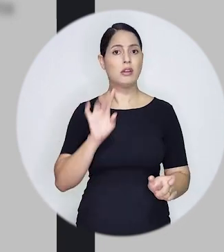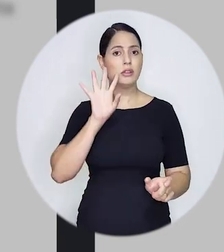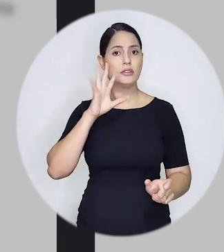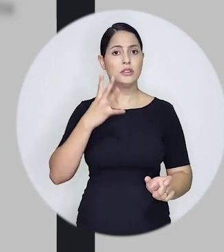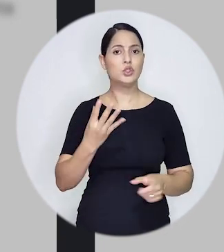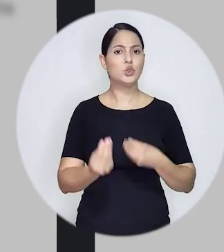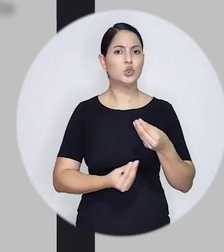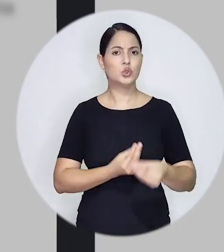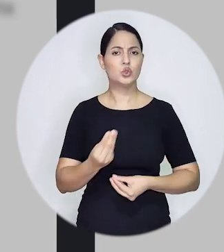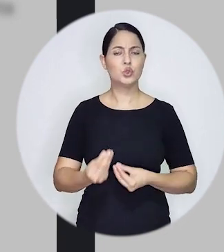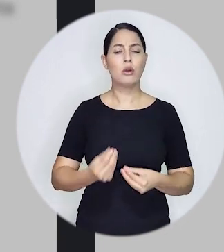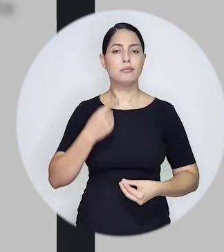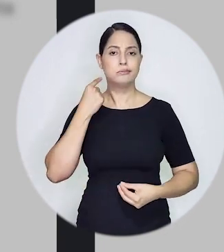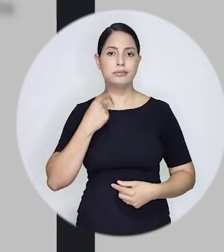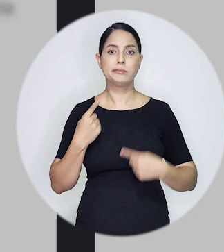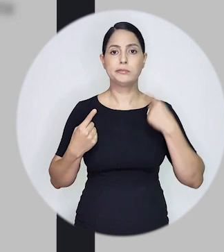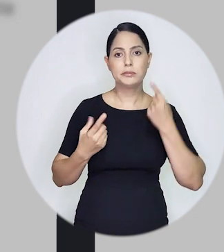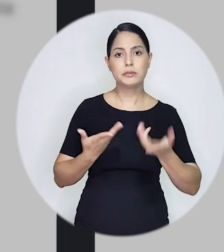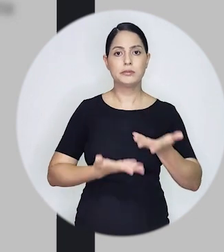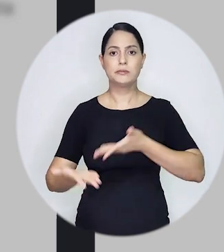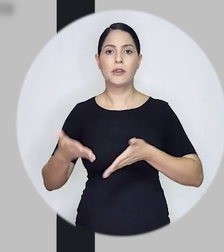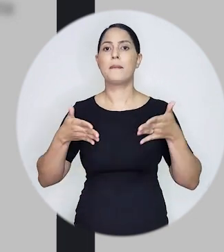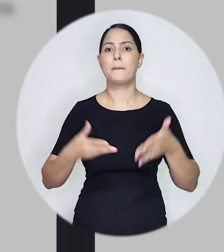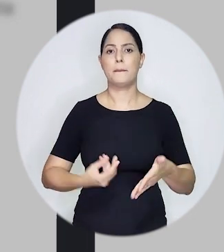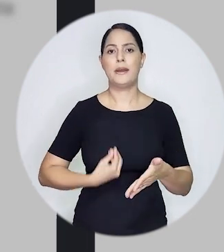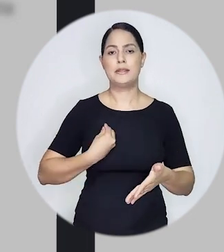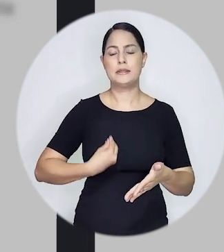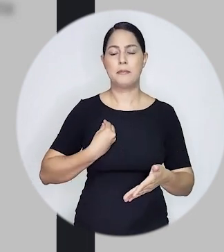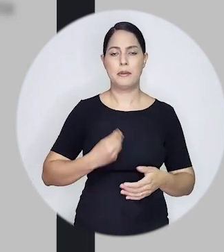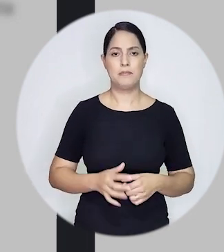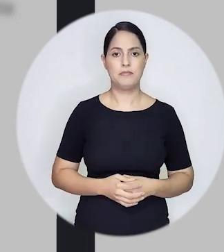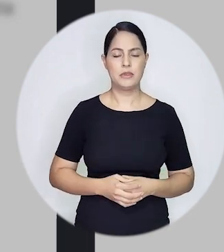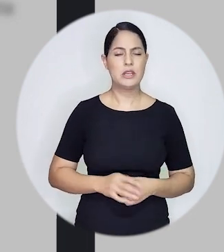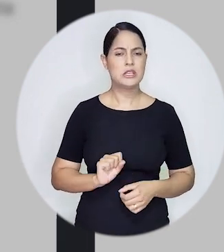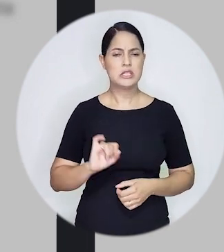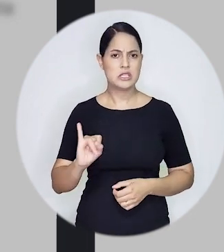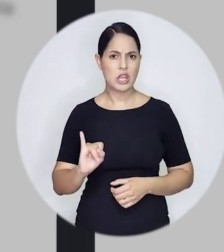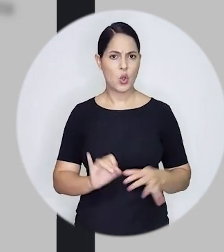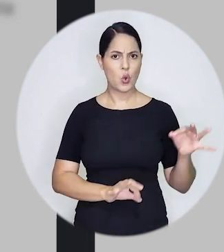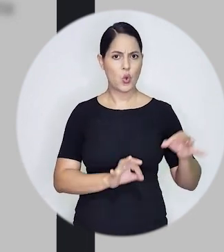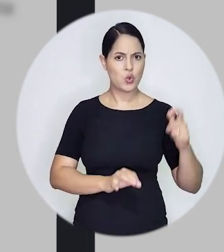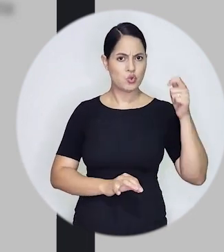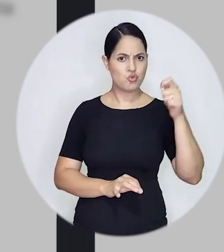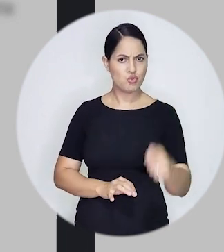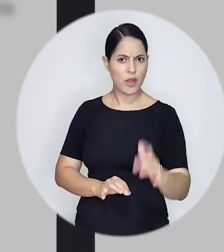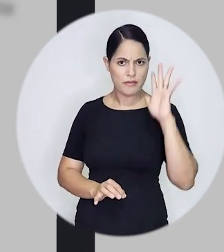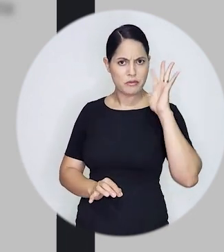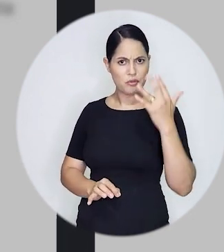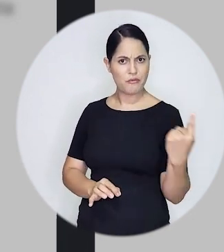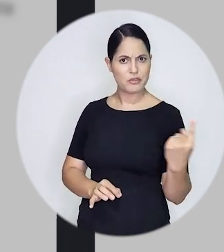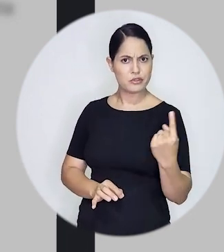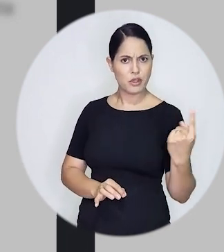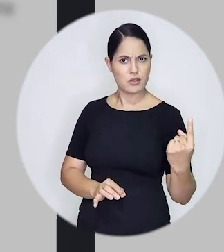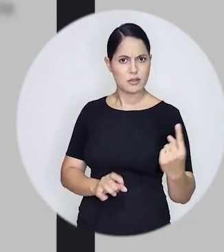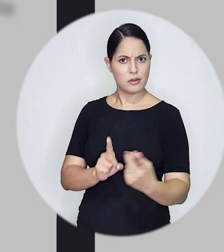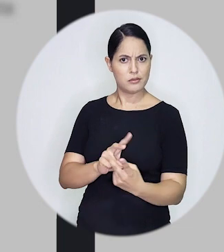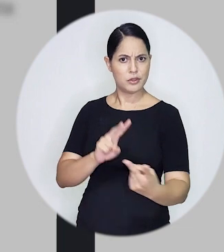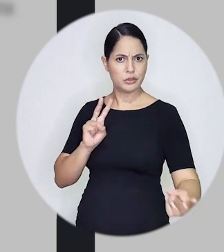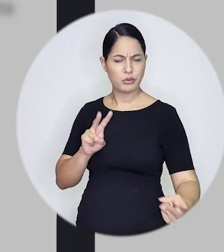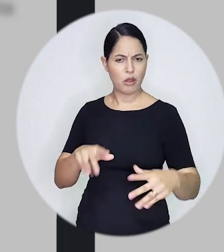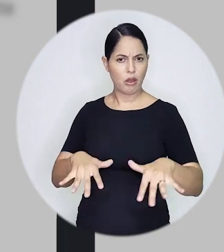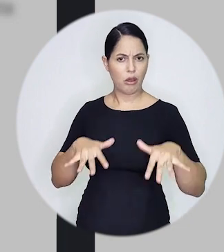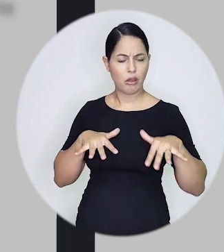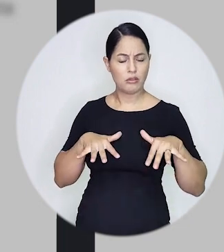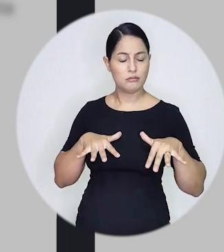a participação de advogadas e advogados em todas as etapas do processo. Do contrário, ela resultaria em um obstáculo para acesso